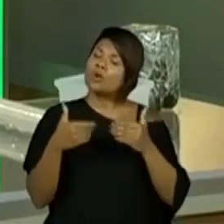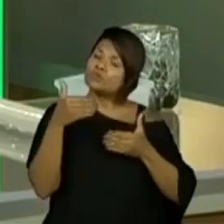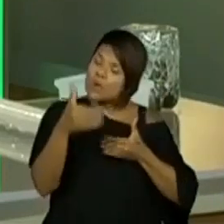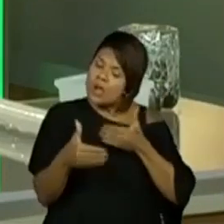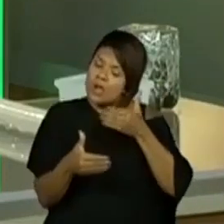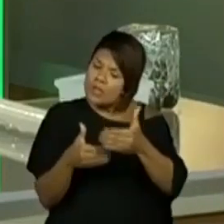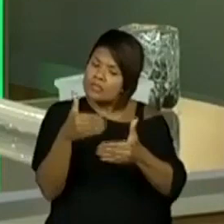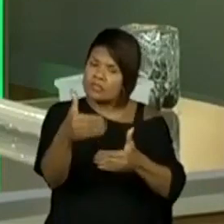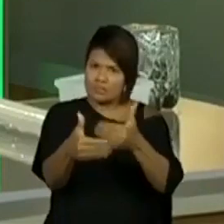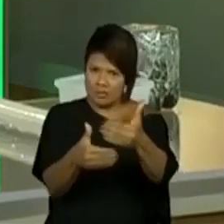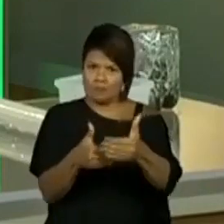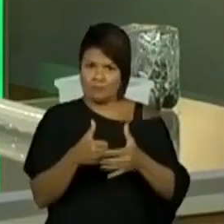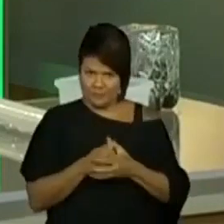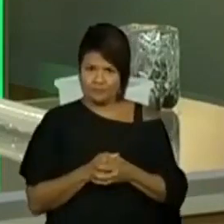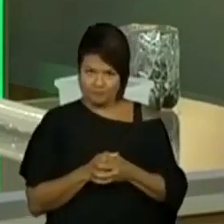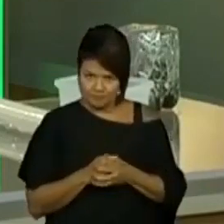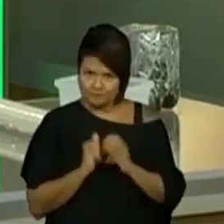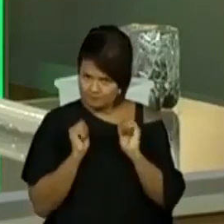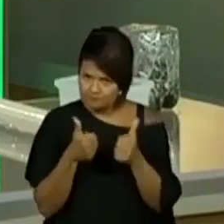do experimento, tá bom?